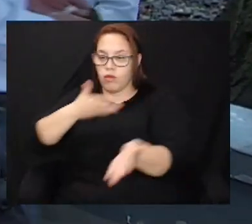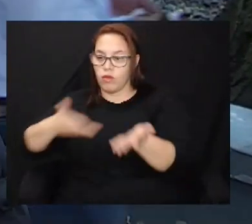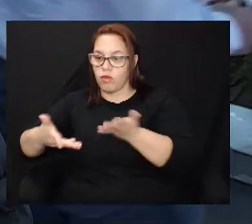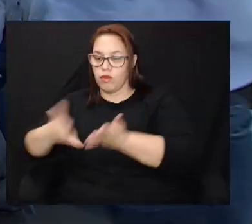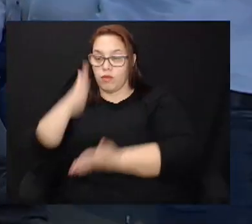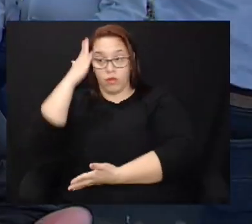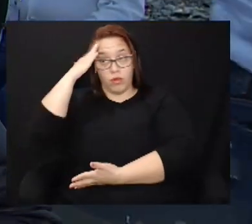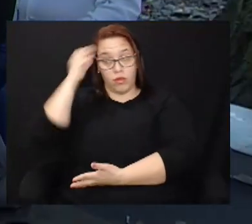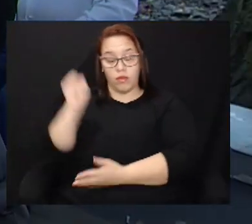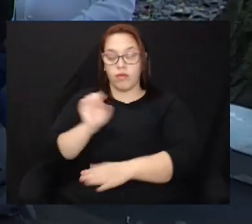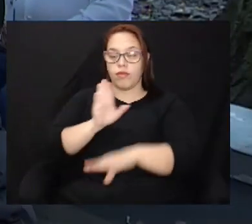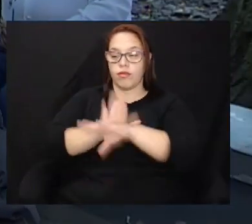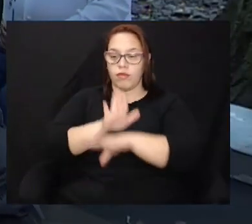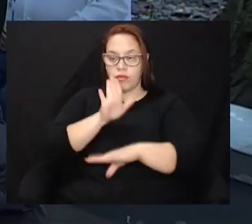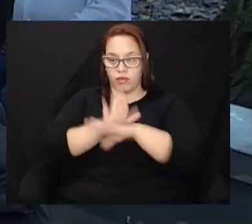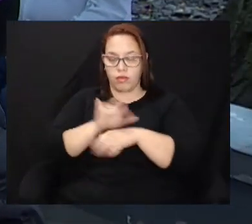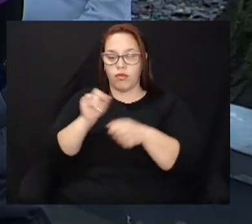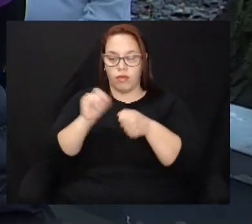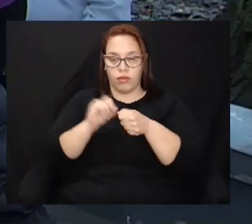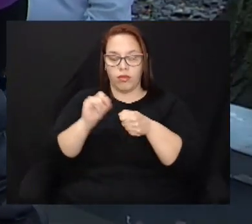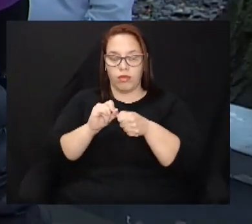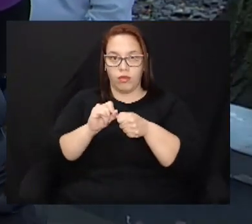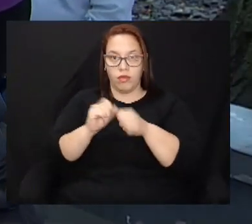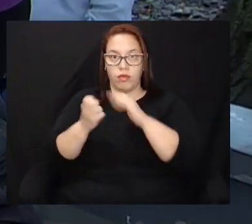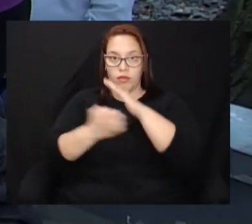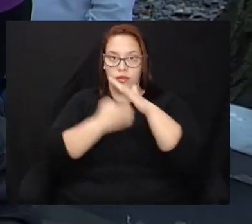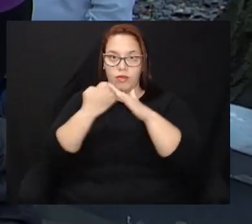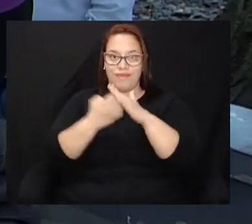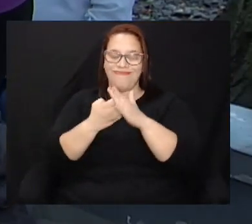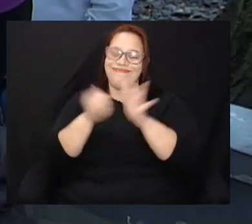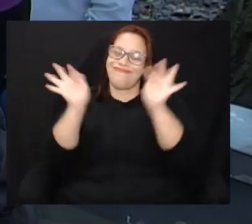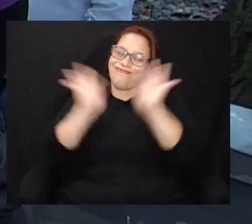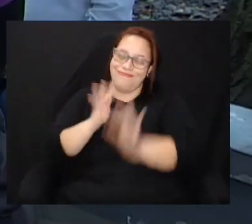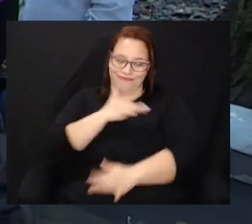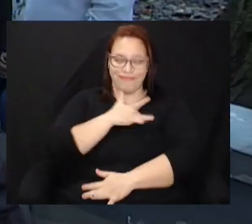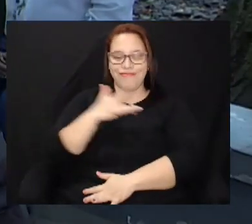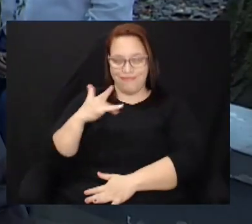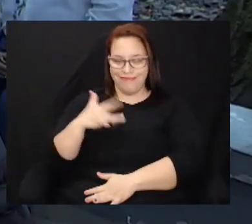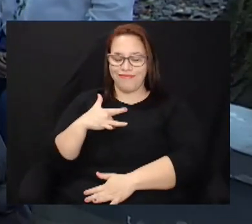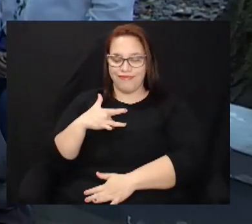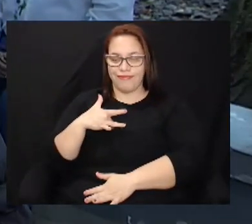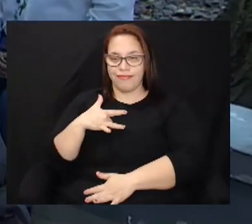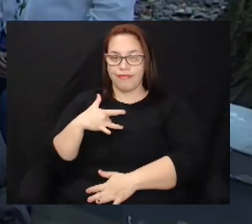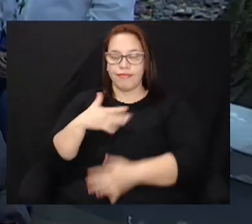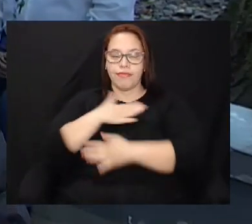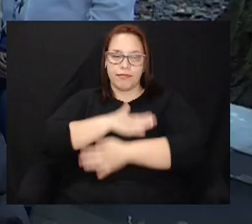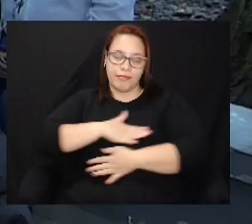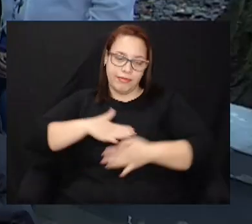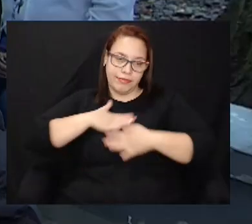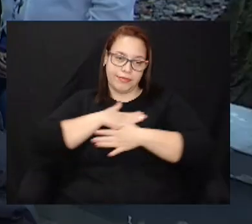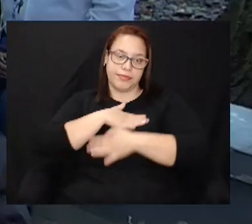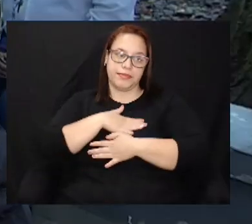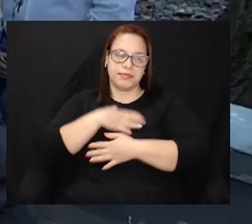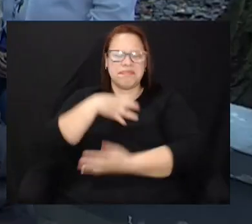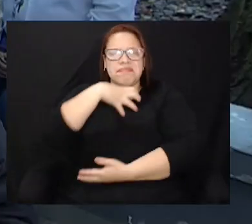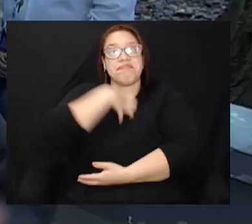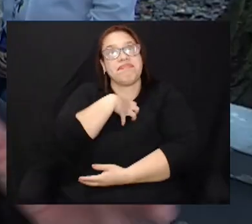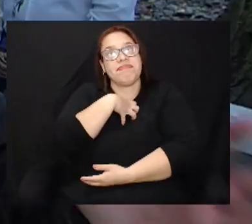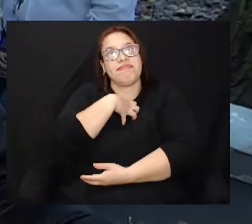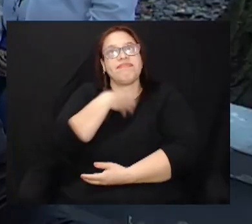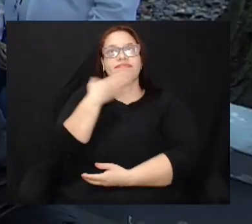ajuda a fazer o clima organizacional mais feliz, saudável, prazeroso, né? As pessoas se sentindo melhor e